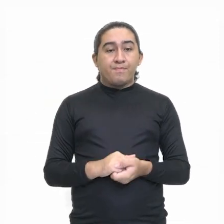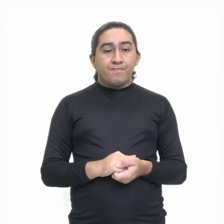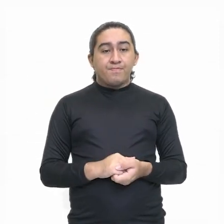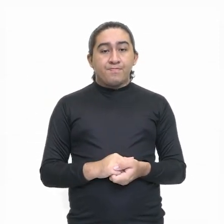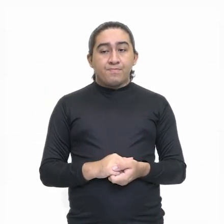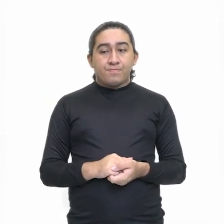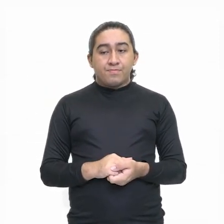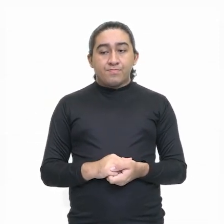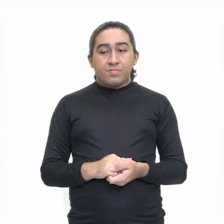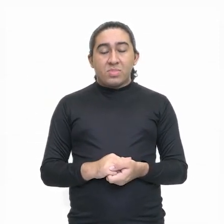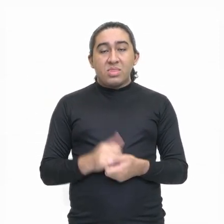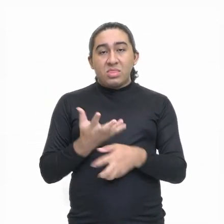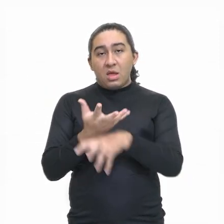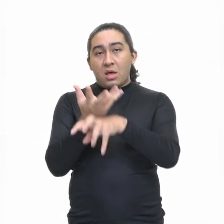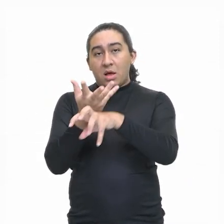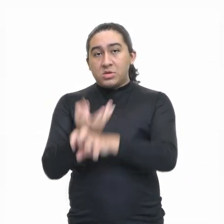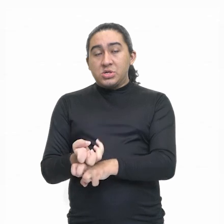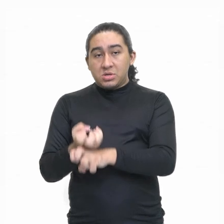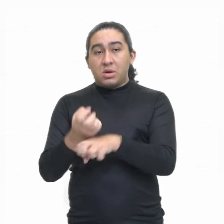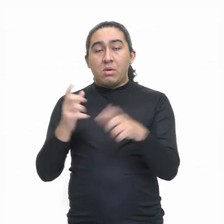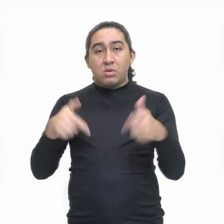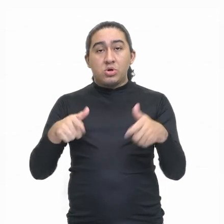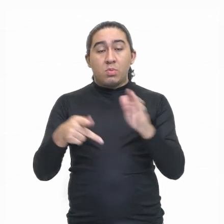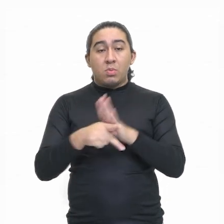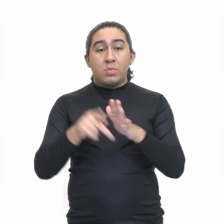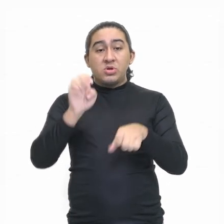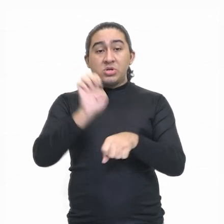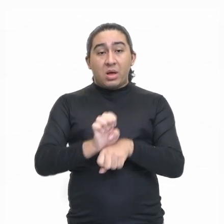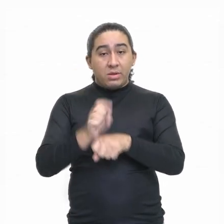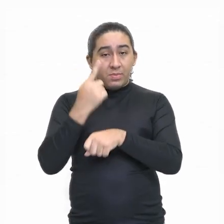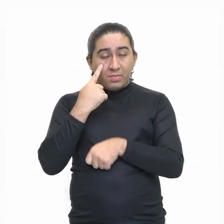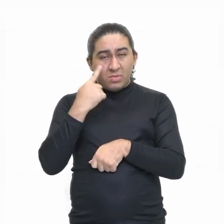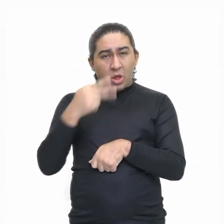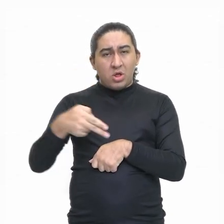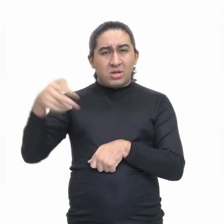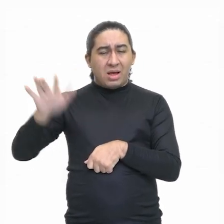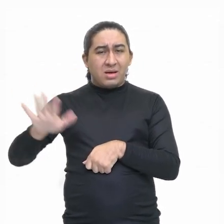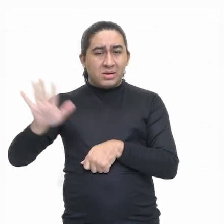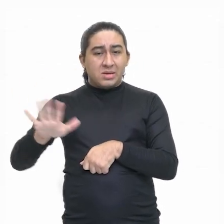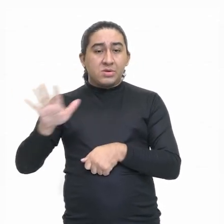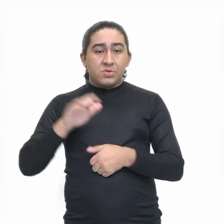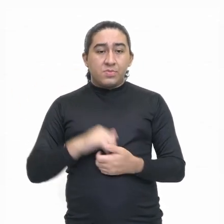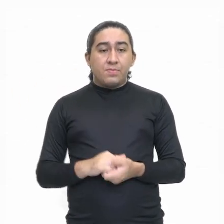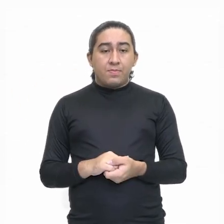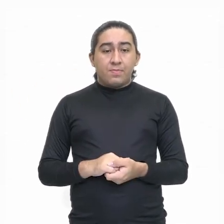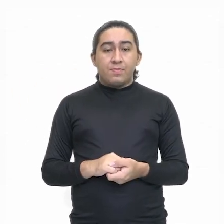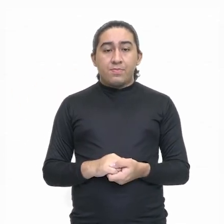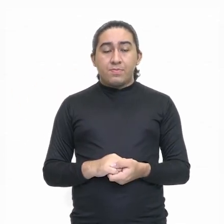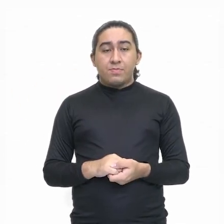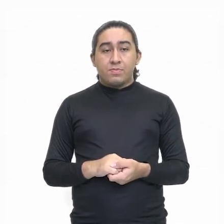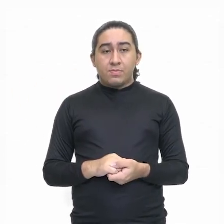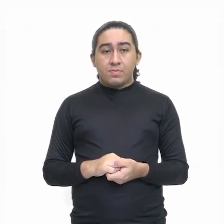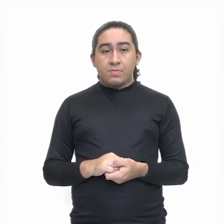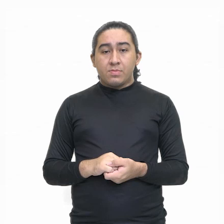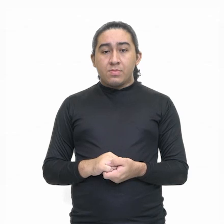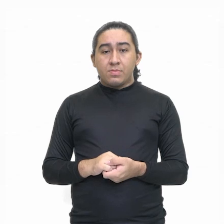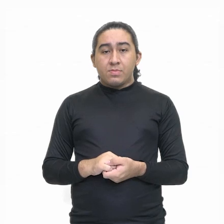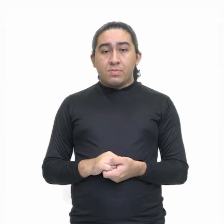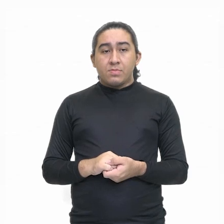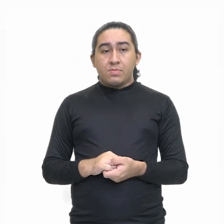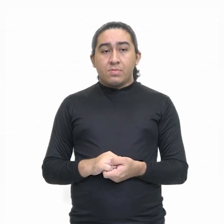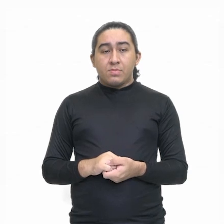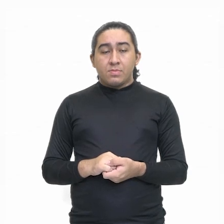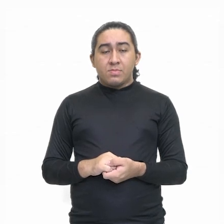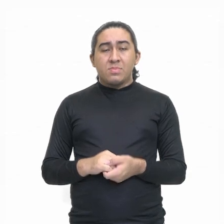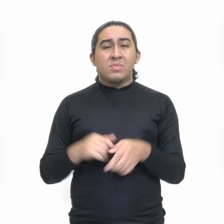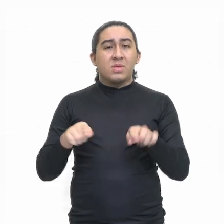muito localizado ali nos estados do Nordeste, mas também tem ali